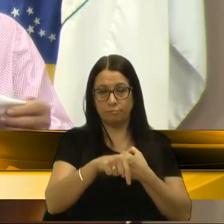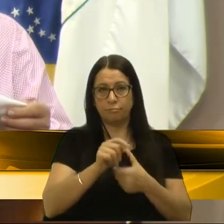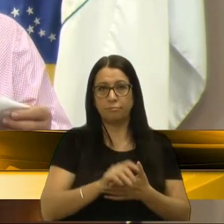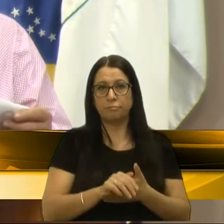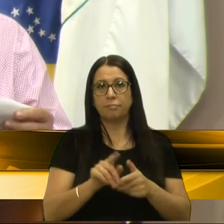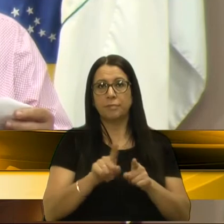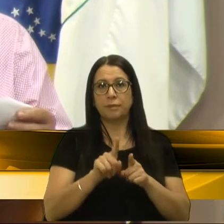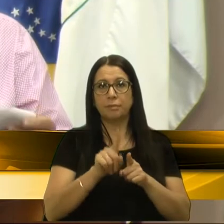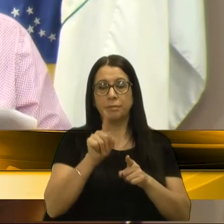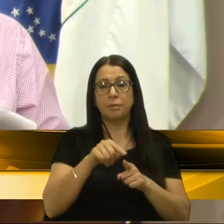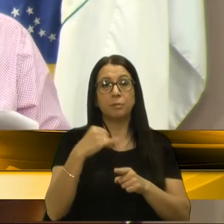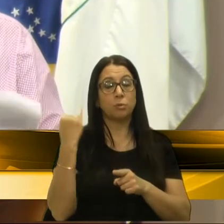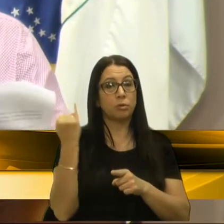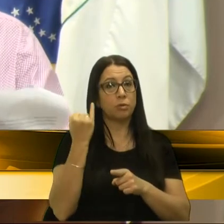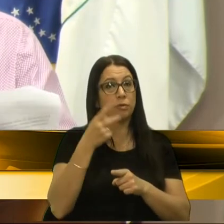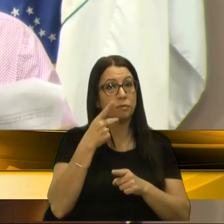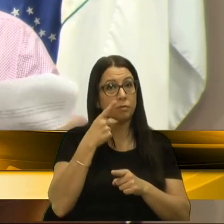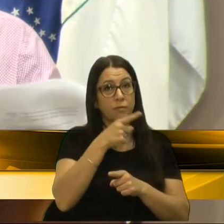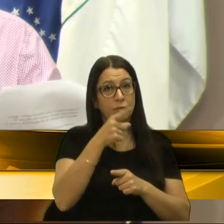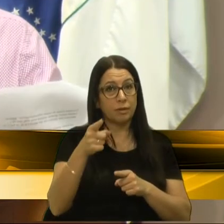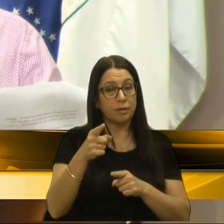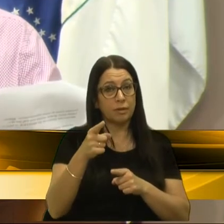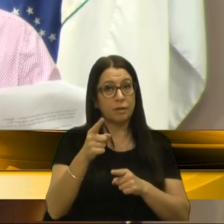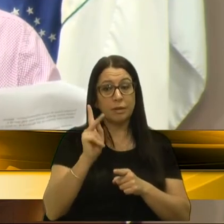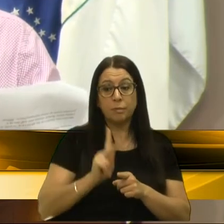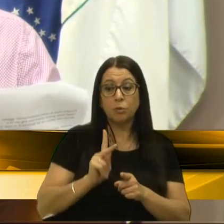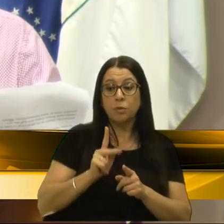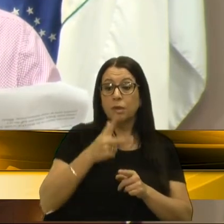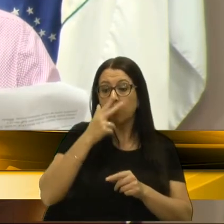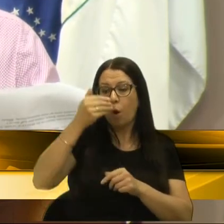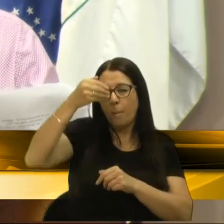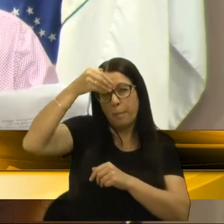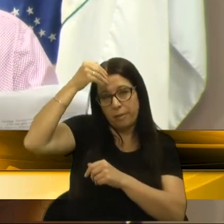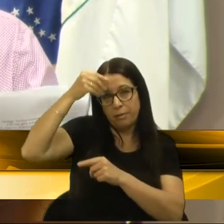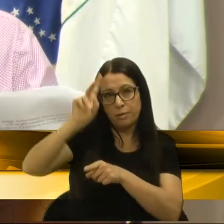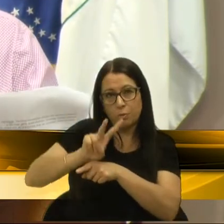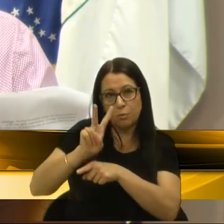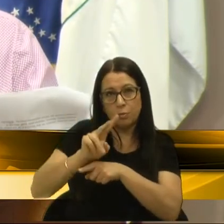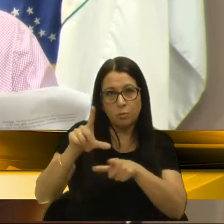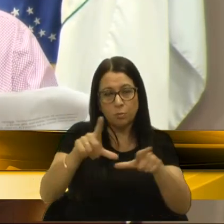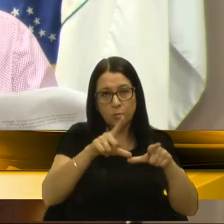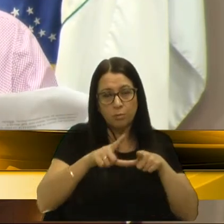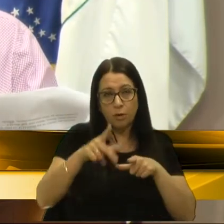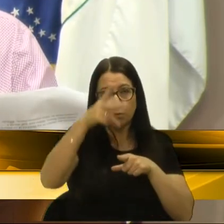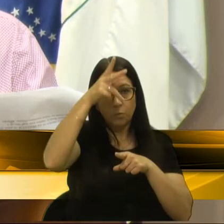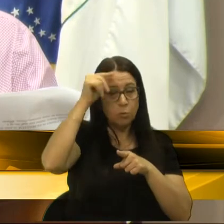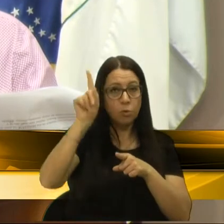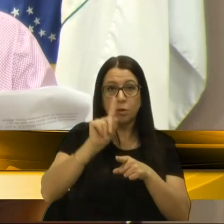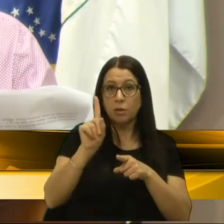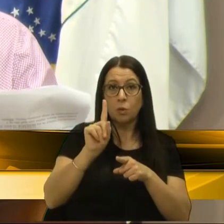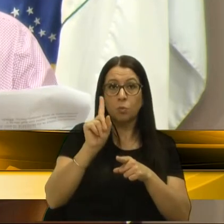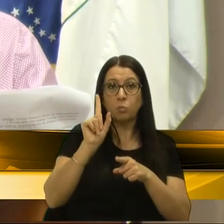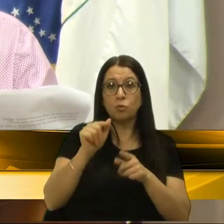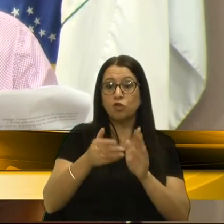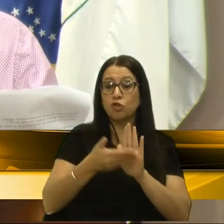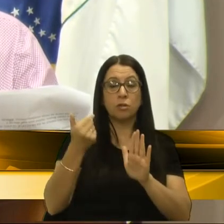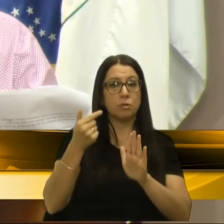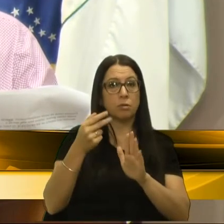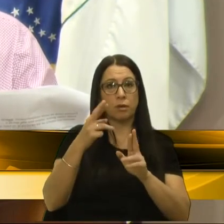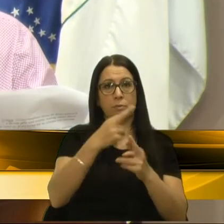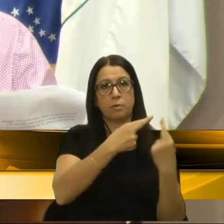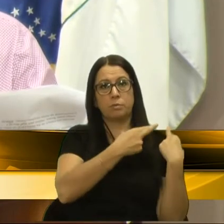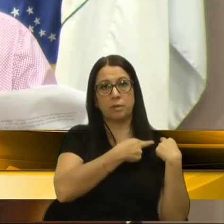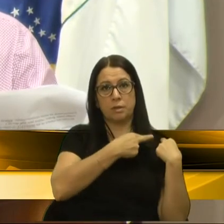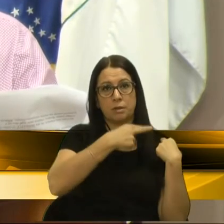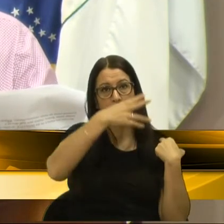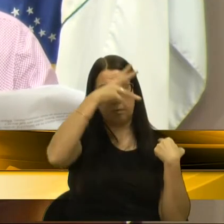Assim, cabe salientar que os apadrinhamentos de espaços públicos não eximem da responsabilidade do poder público